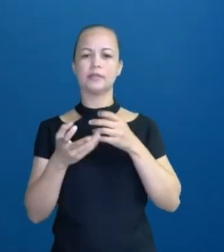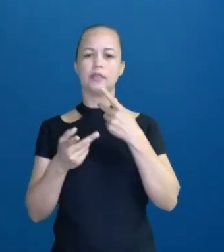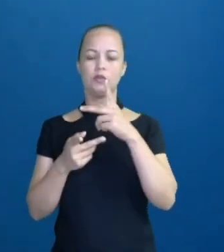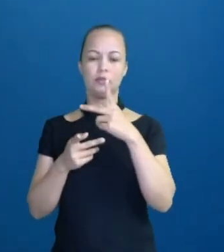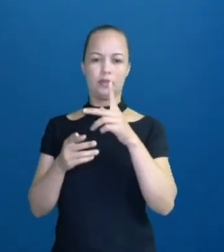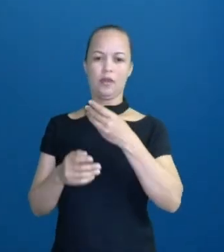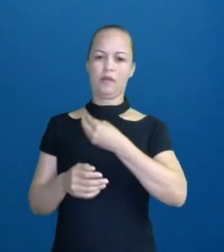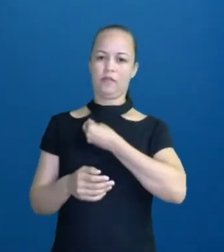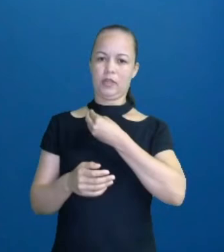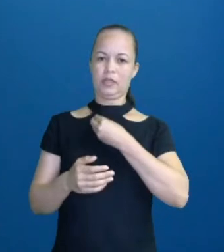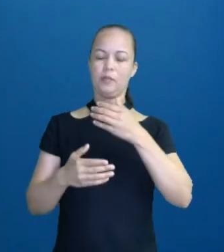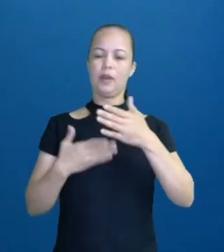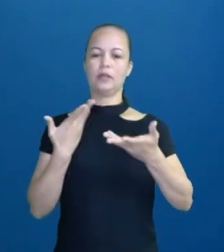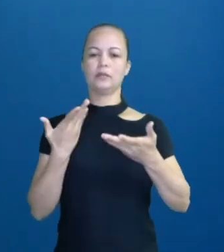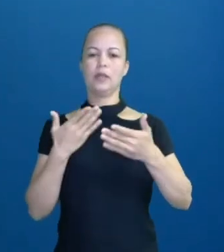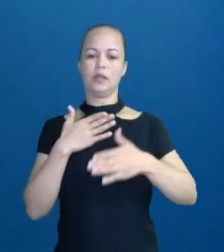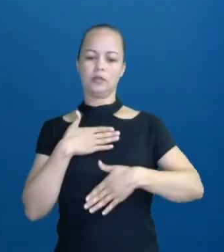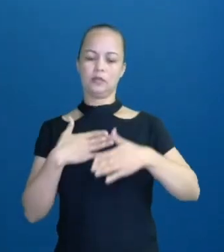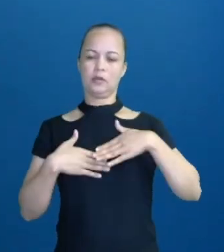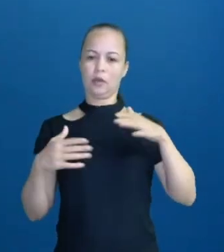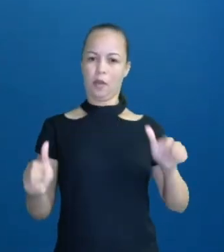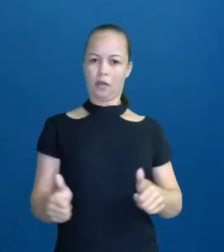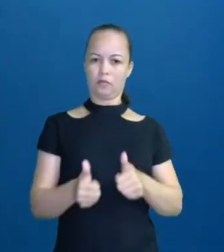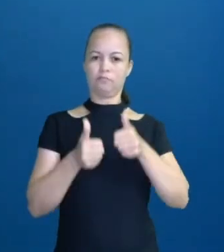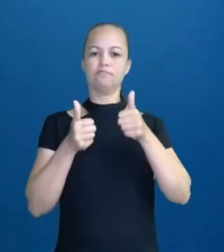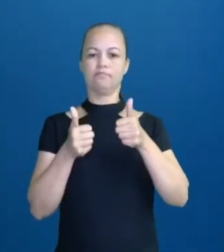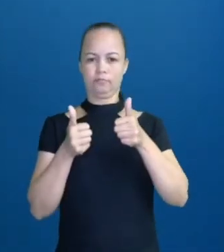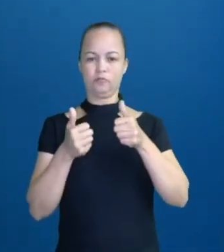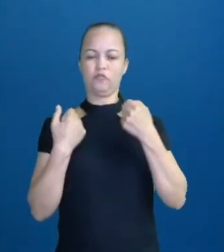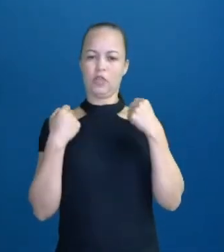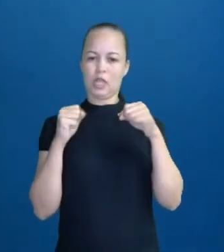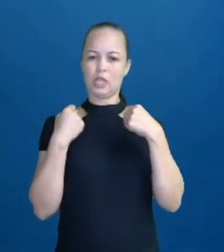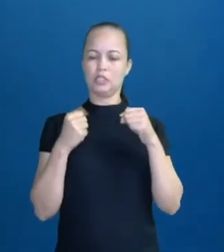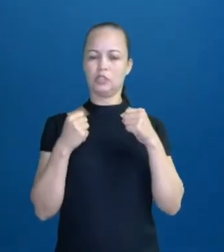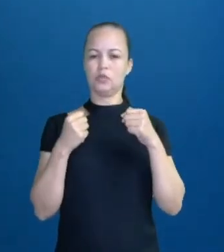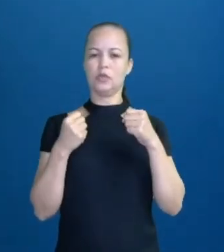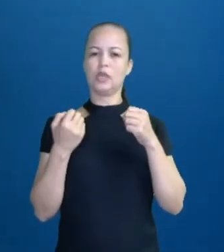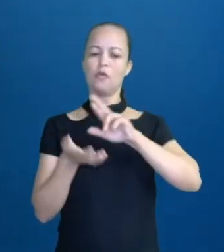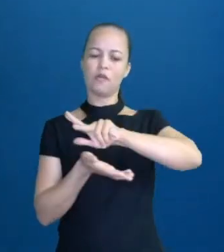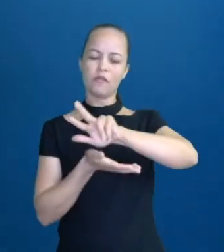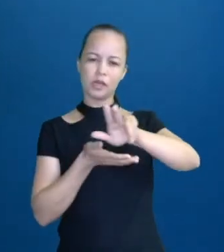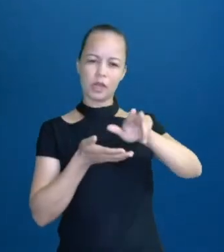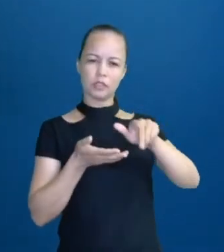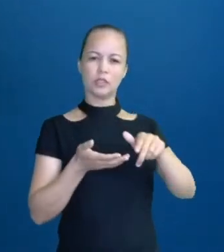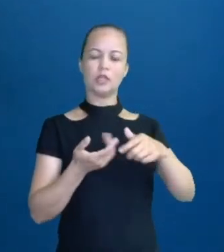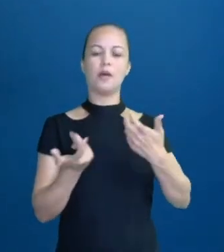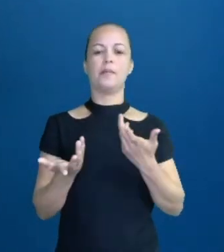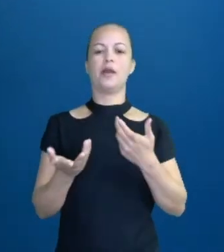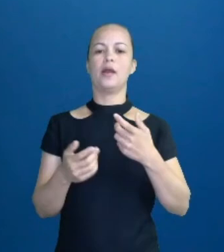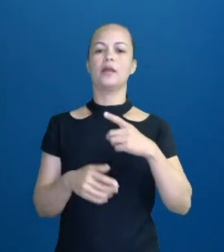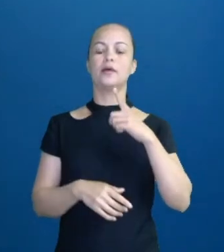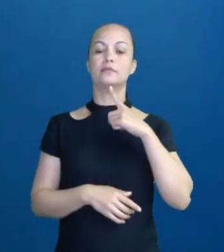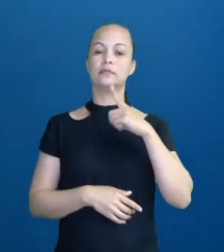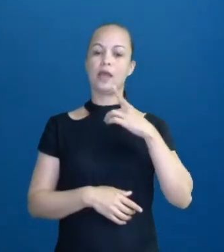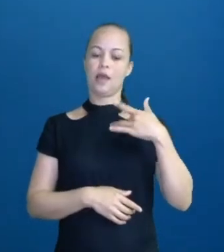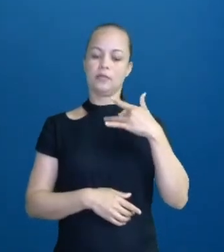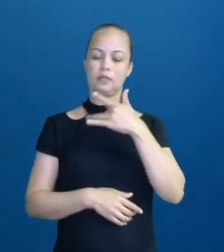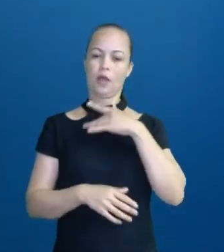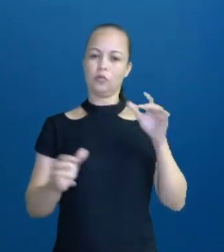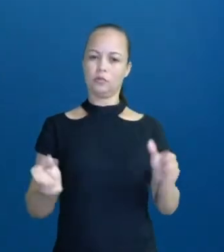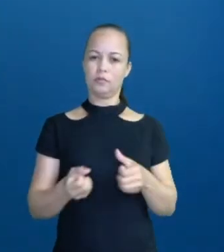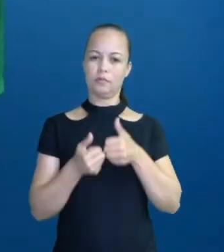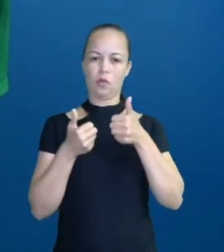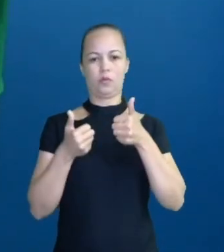para manter o seu estado de bem-estar físico, né? Que é uma das variáveis para mantermos a nossa saúde, tá